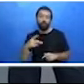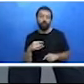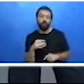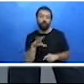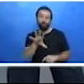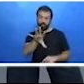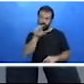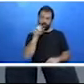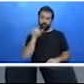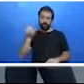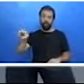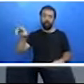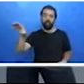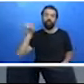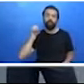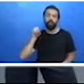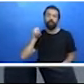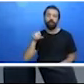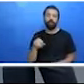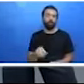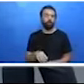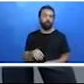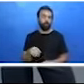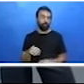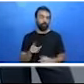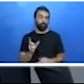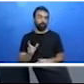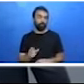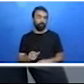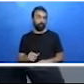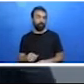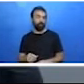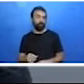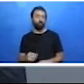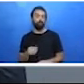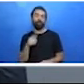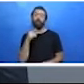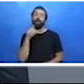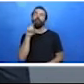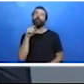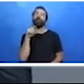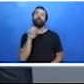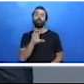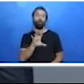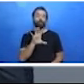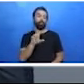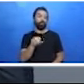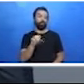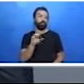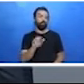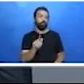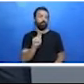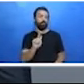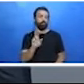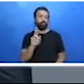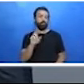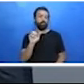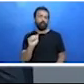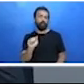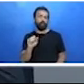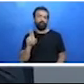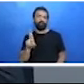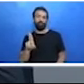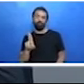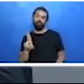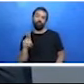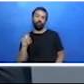mais falando é a sílaba tônica, a mais forte. Olha aqui a menininha com a boquinha. Gravura. Onde ela demorou